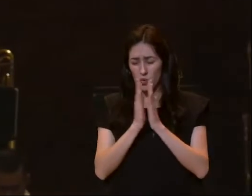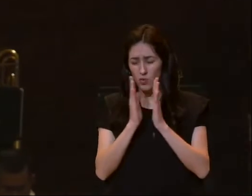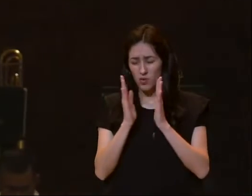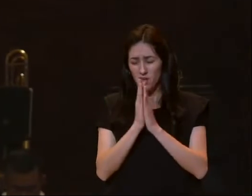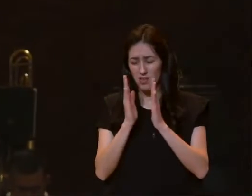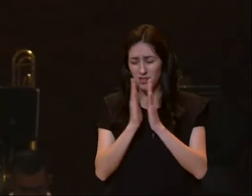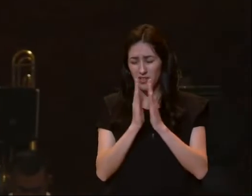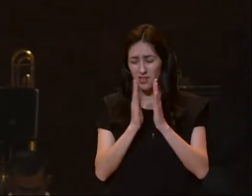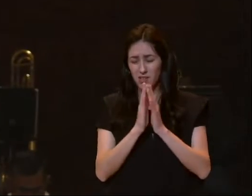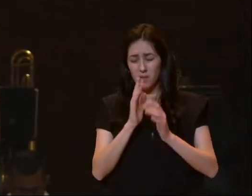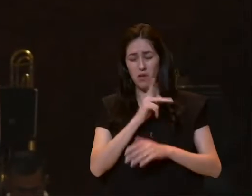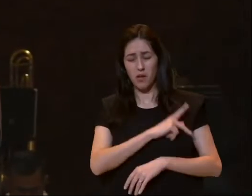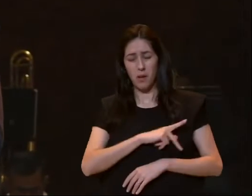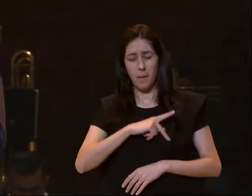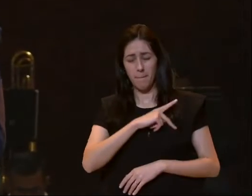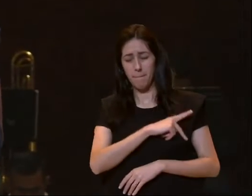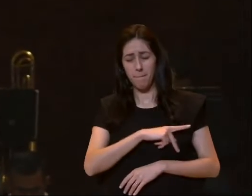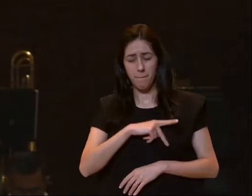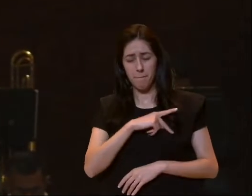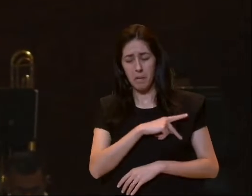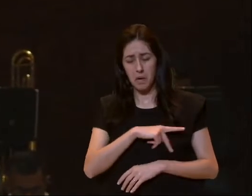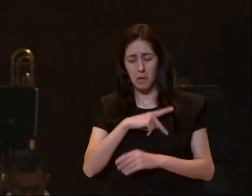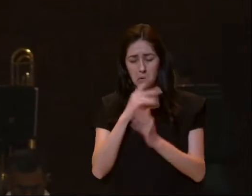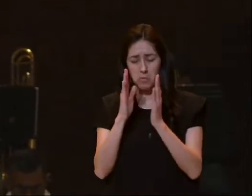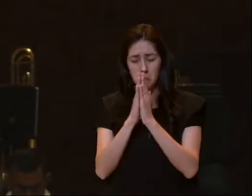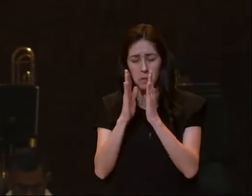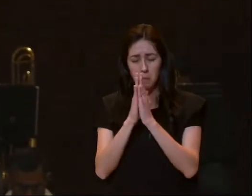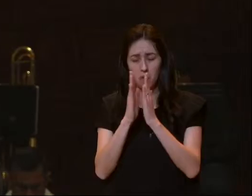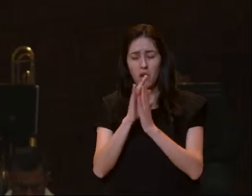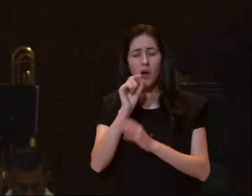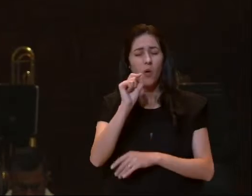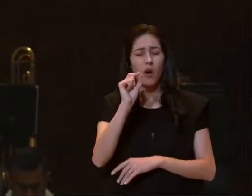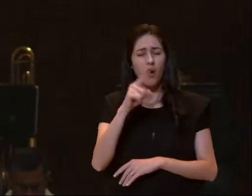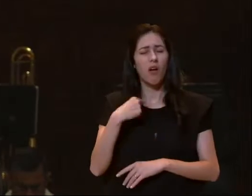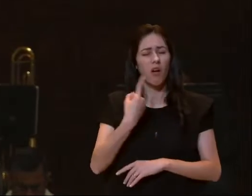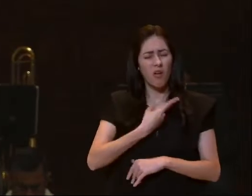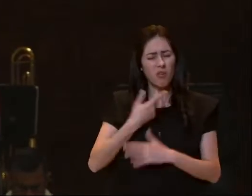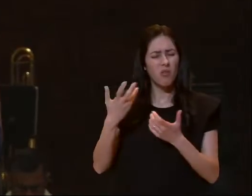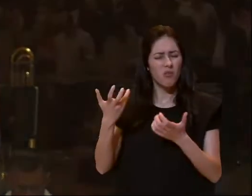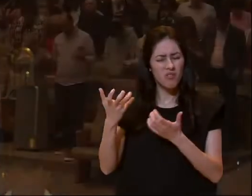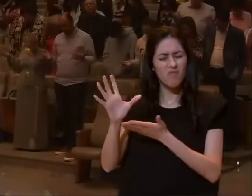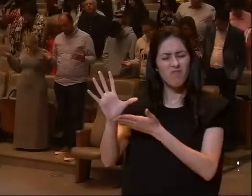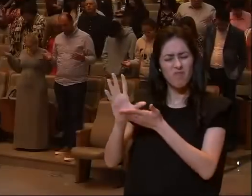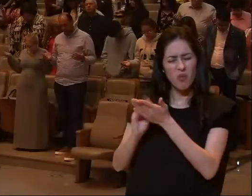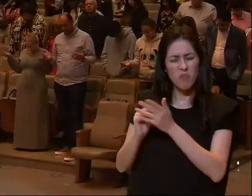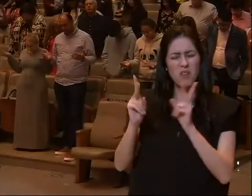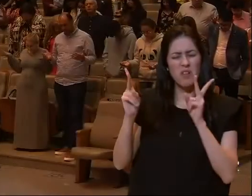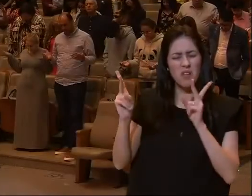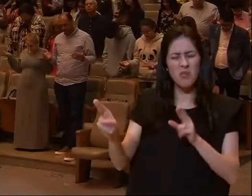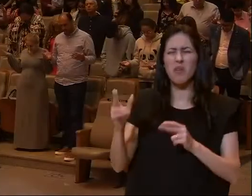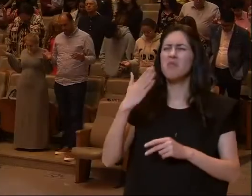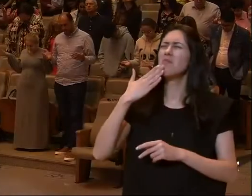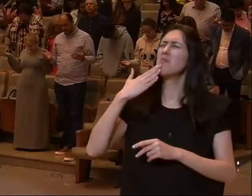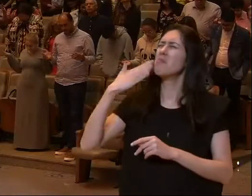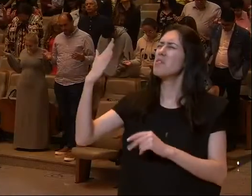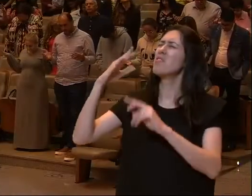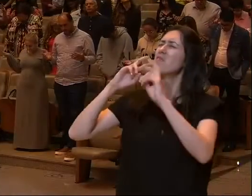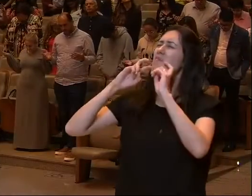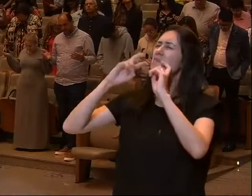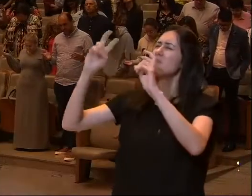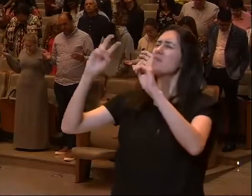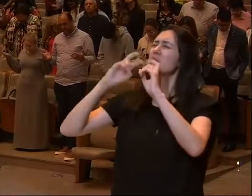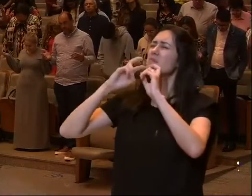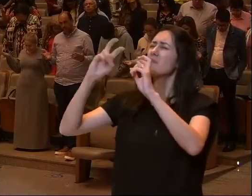de Paulo é uma oração que hoje queremos realizar e fazer, pedindo, clamando